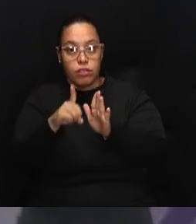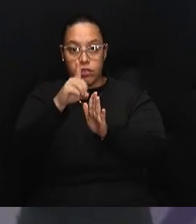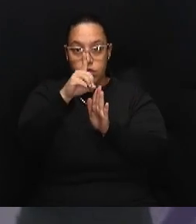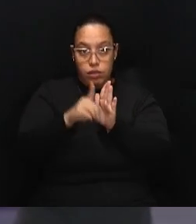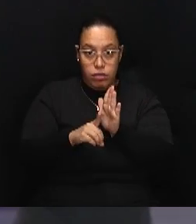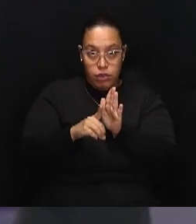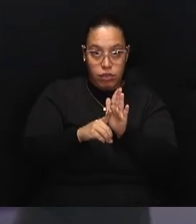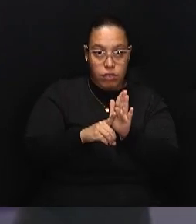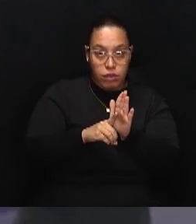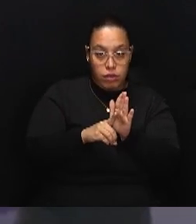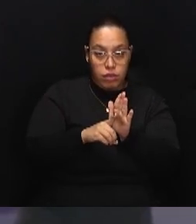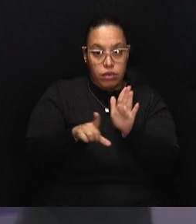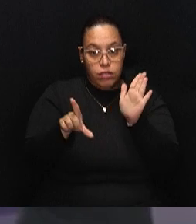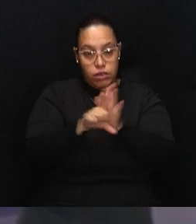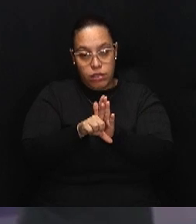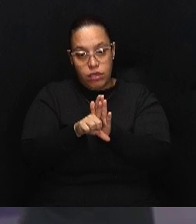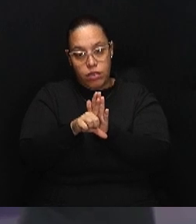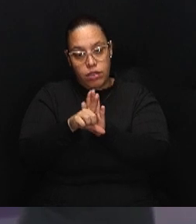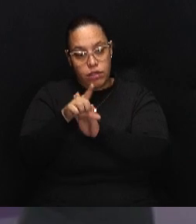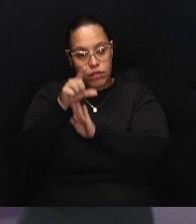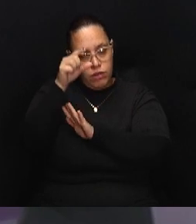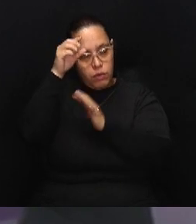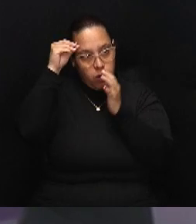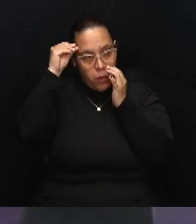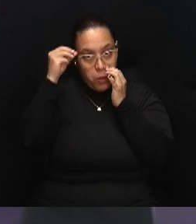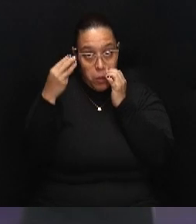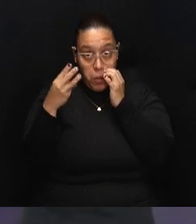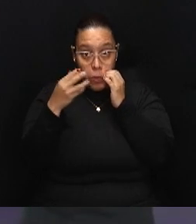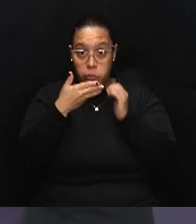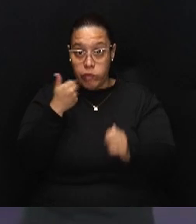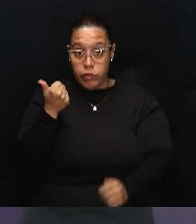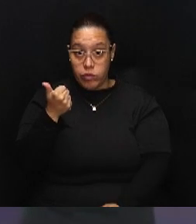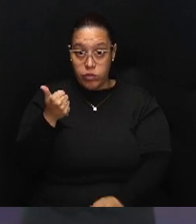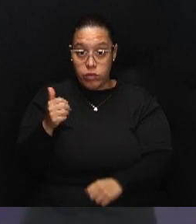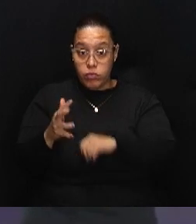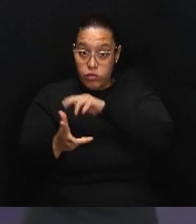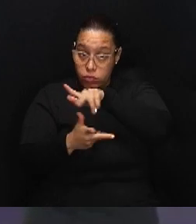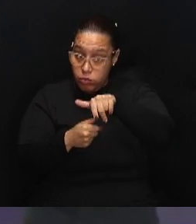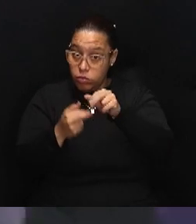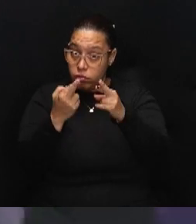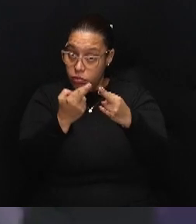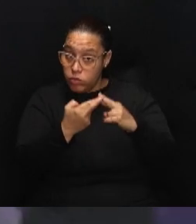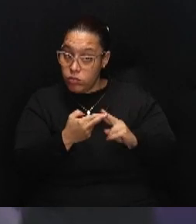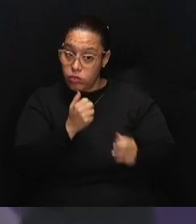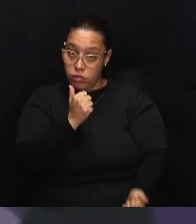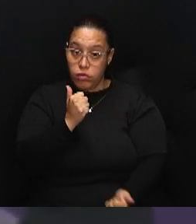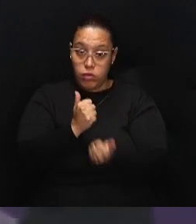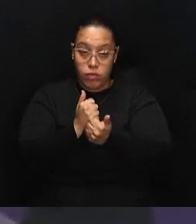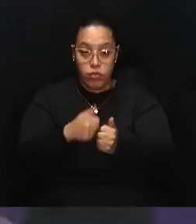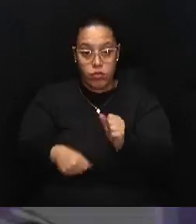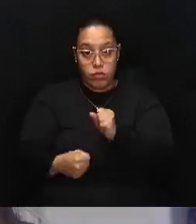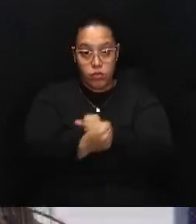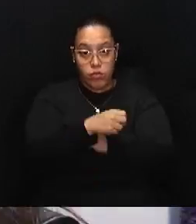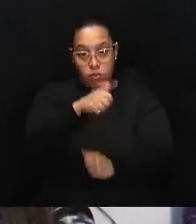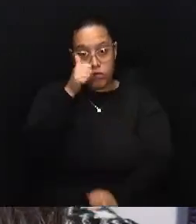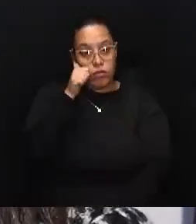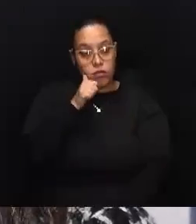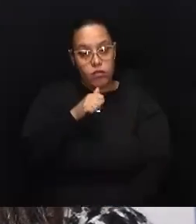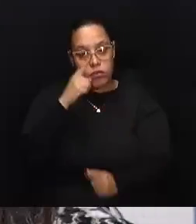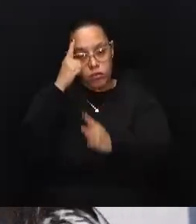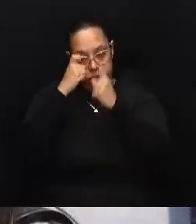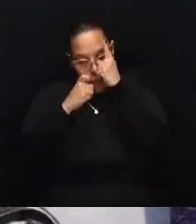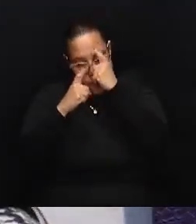direito, apesar da Lei Maria da Penha, a terceira melhor do mundo no que diz respeito à proteção à mulher, a